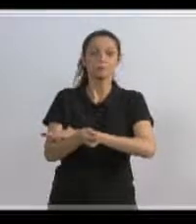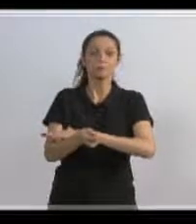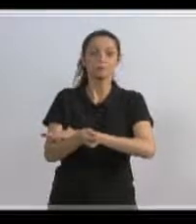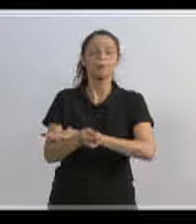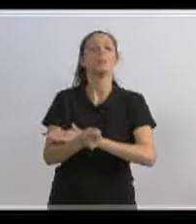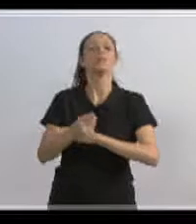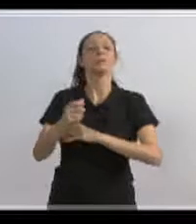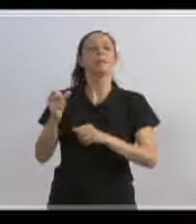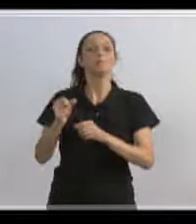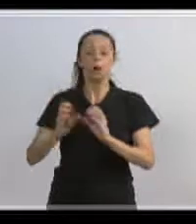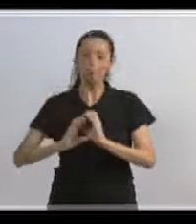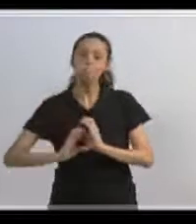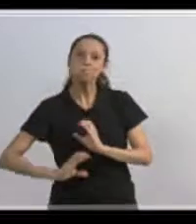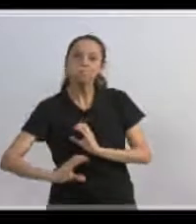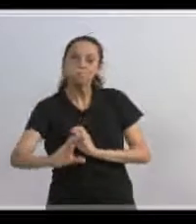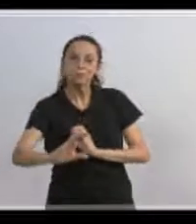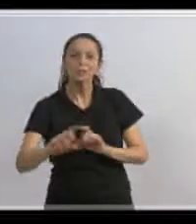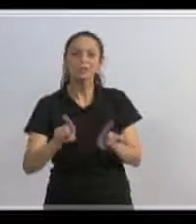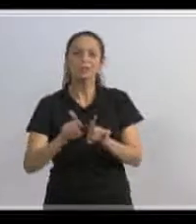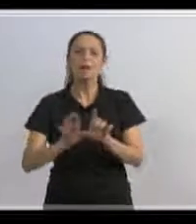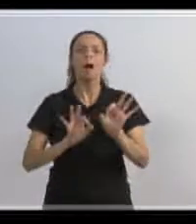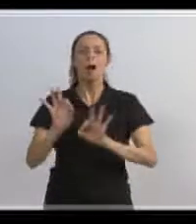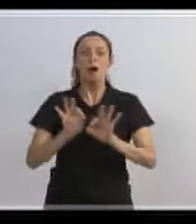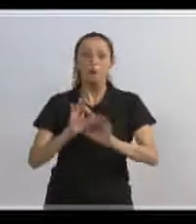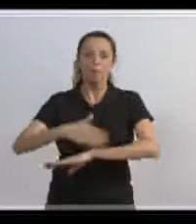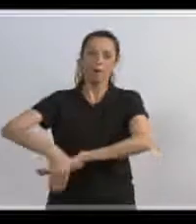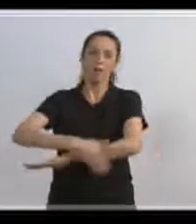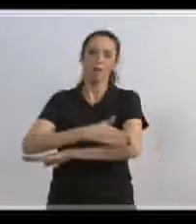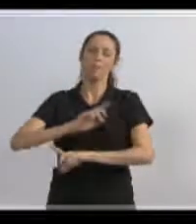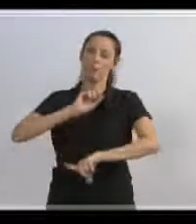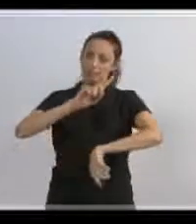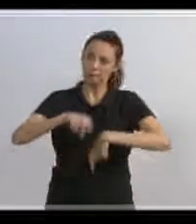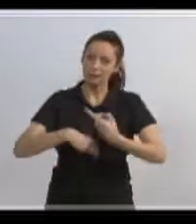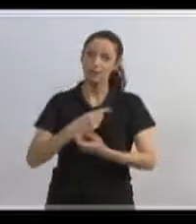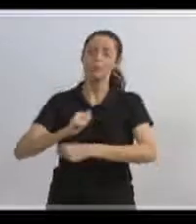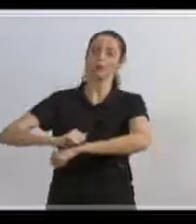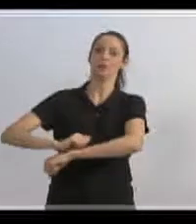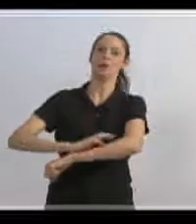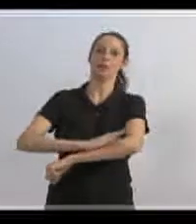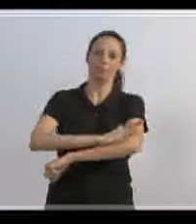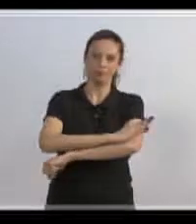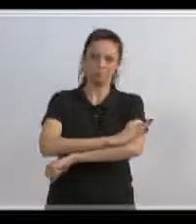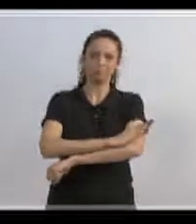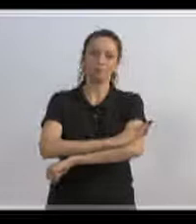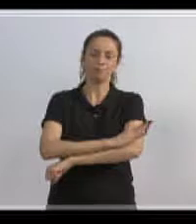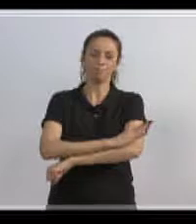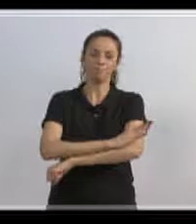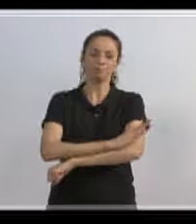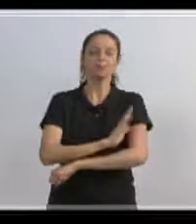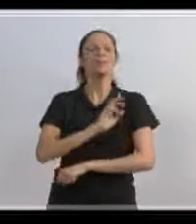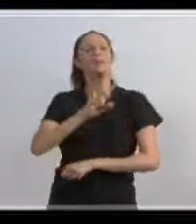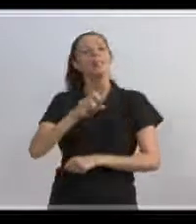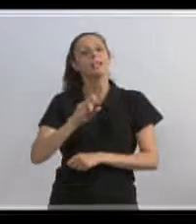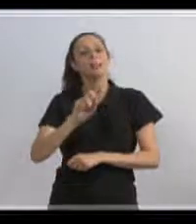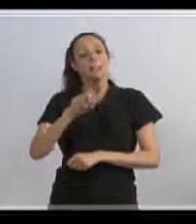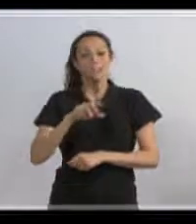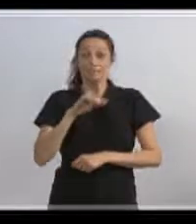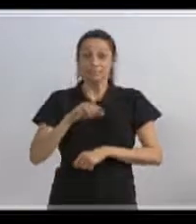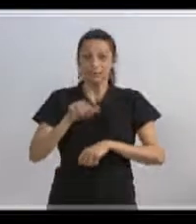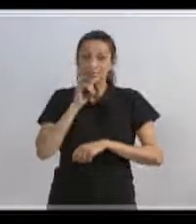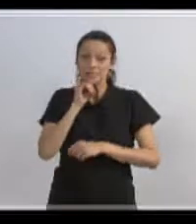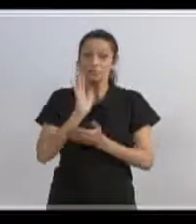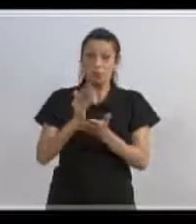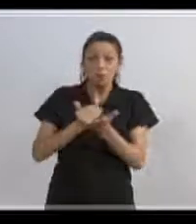para fazer a tubulação e a drenagem da rua Iens, para depois vir a camada asfáltica e sim dar término na rua